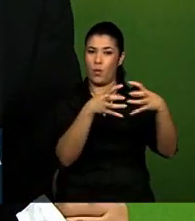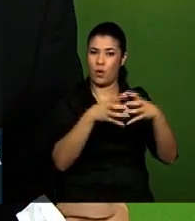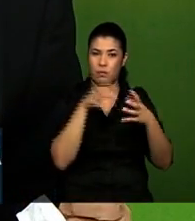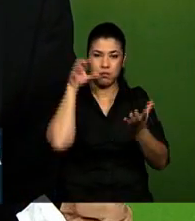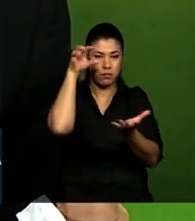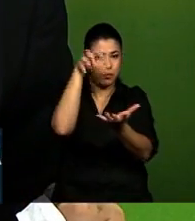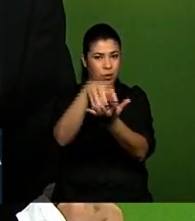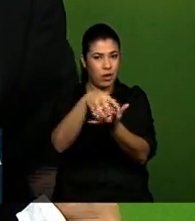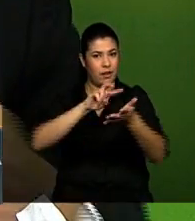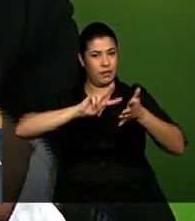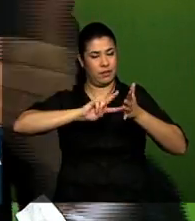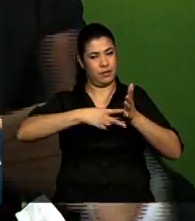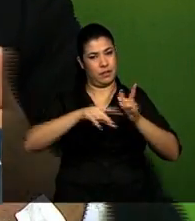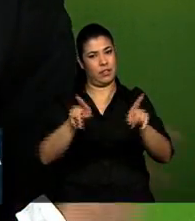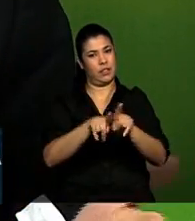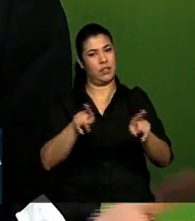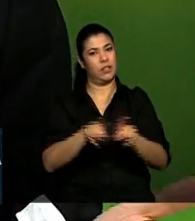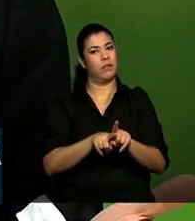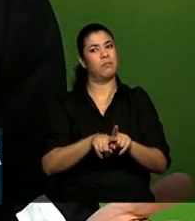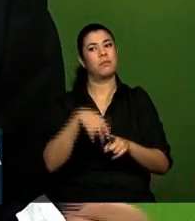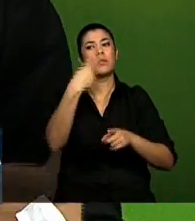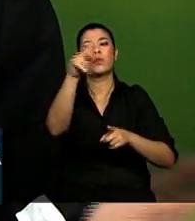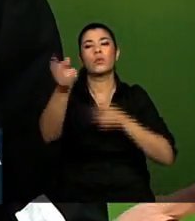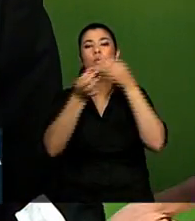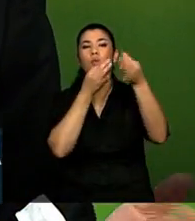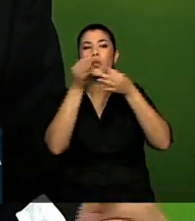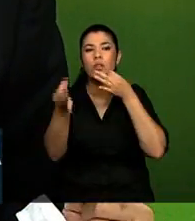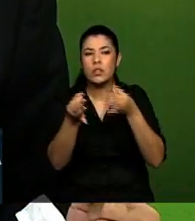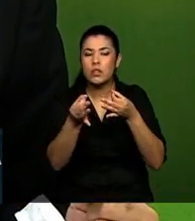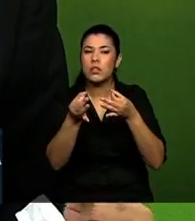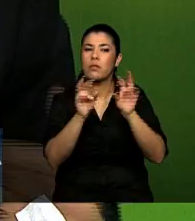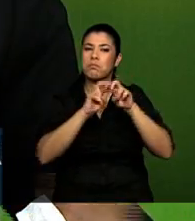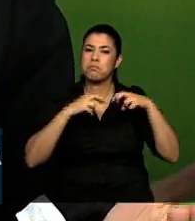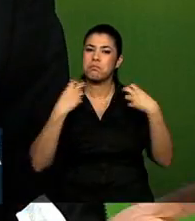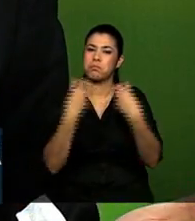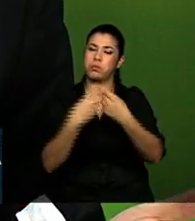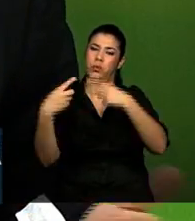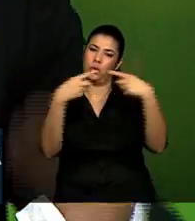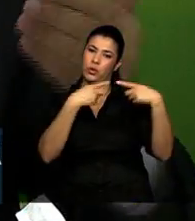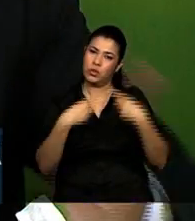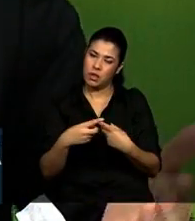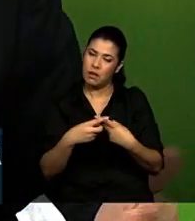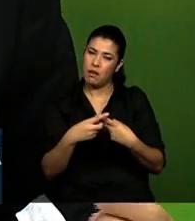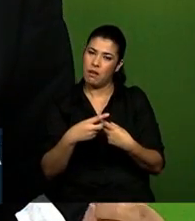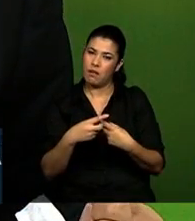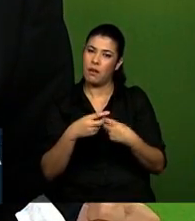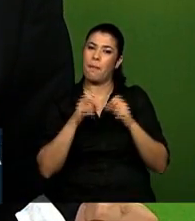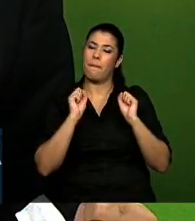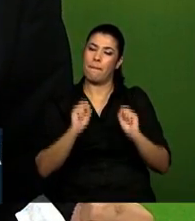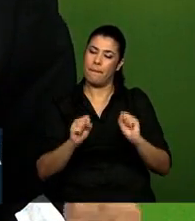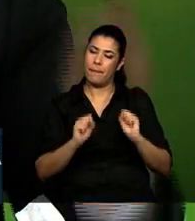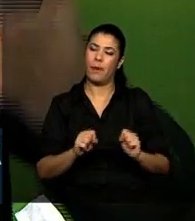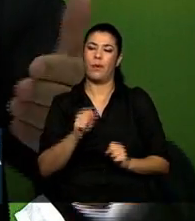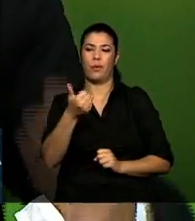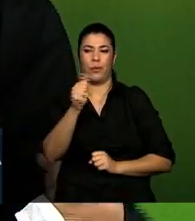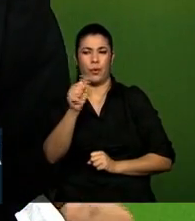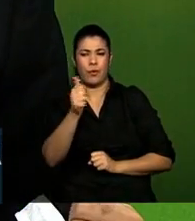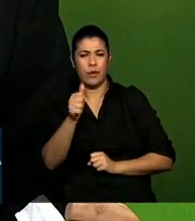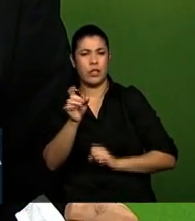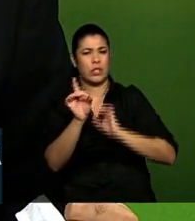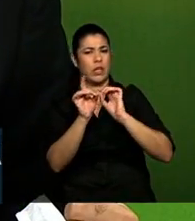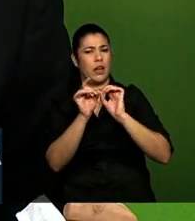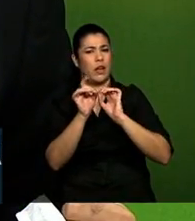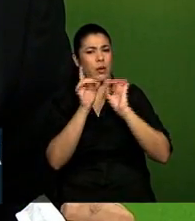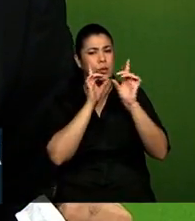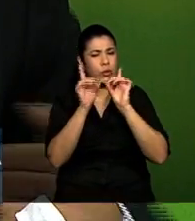as as manifestações das centrais num ambiente rico e positivo de diálogo é evidente que as medidas podem ser qualificadas podem ser